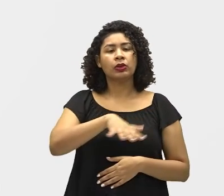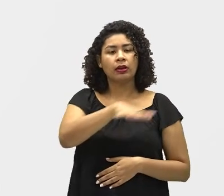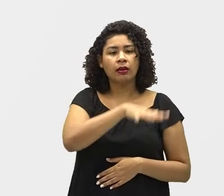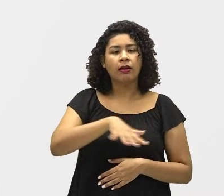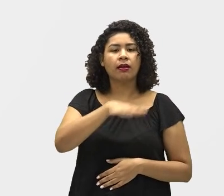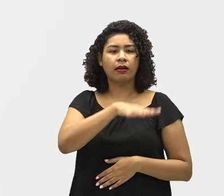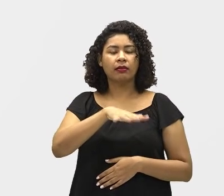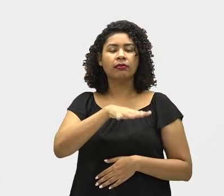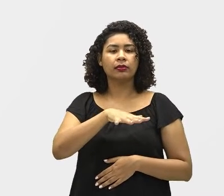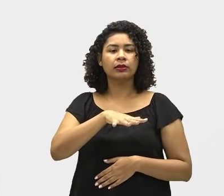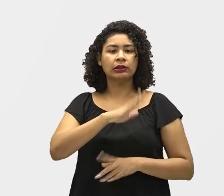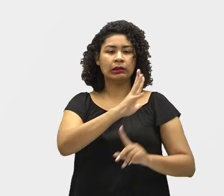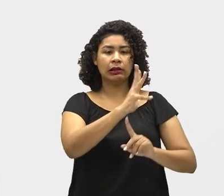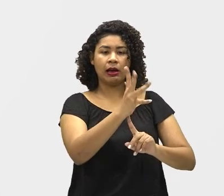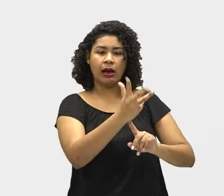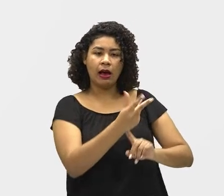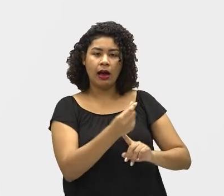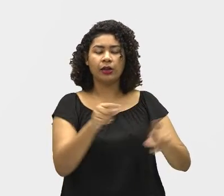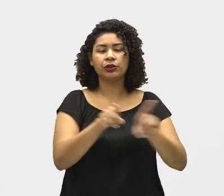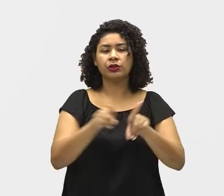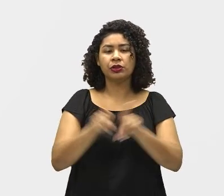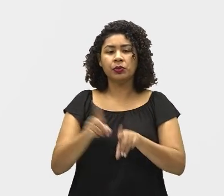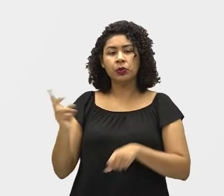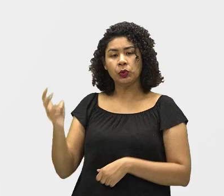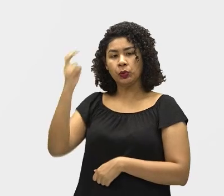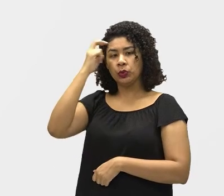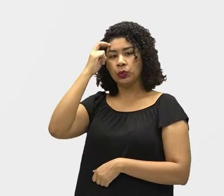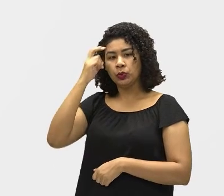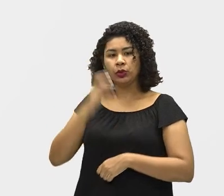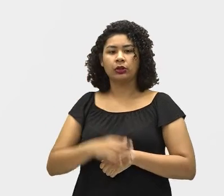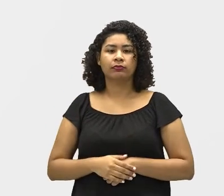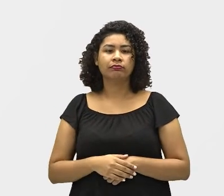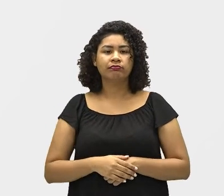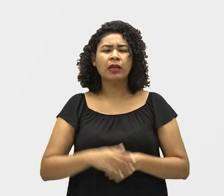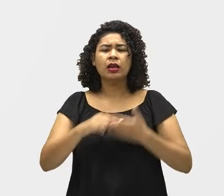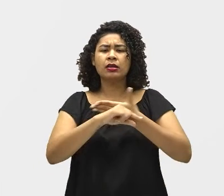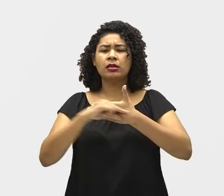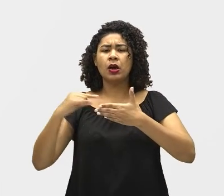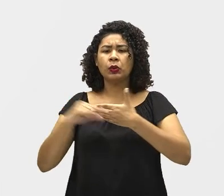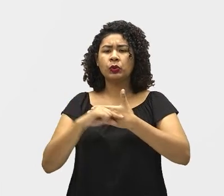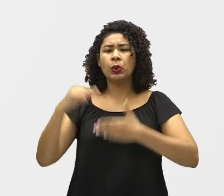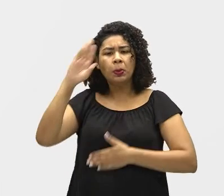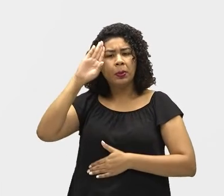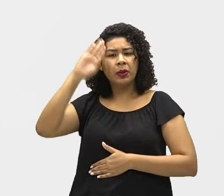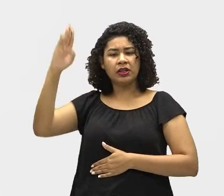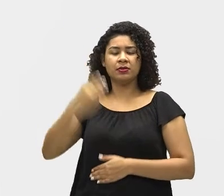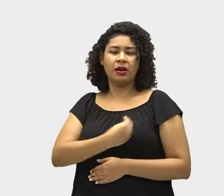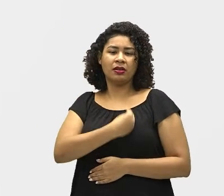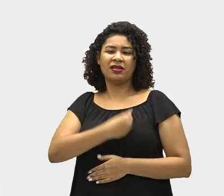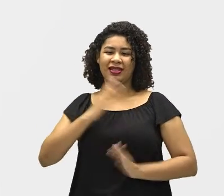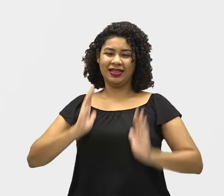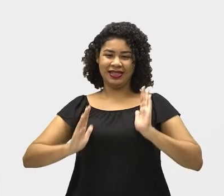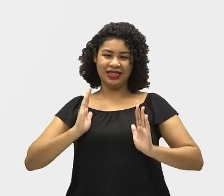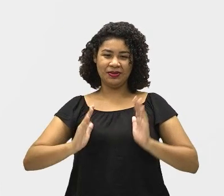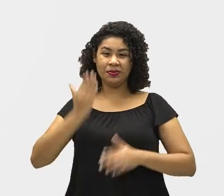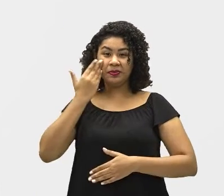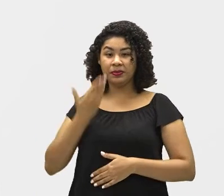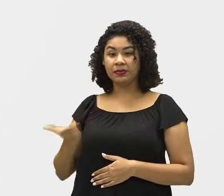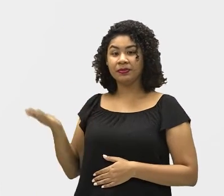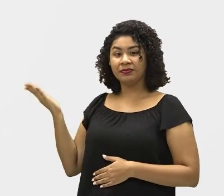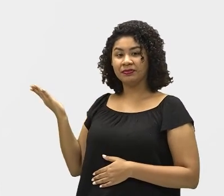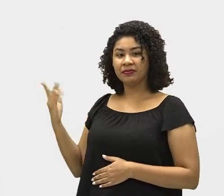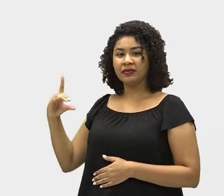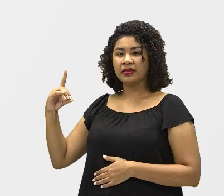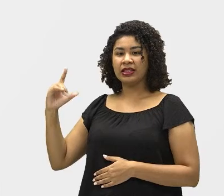primeiros personagens desse momento, desses grandes pensadores que viveram nesse momento e que produziram, nós temos aí, tá, o